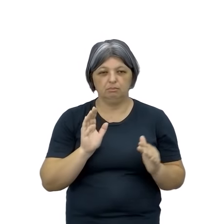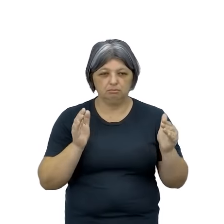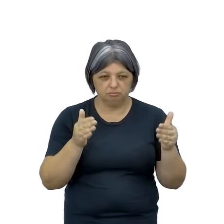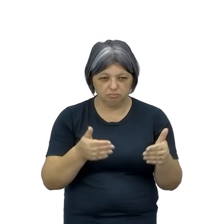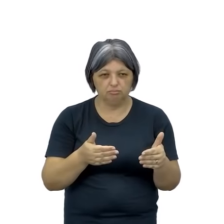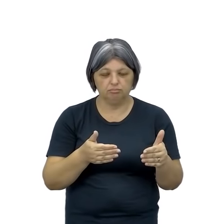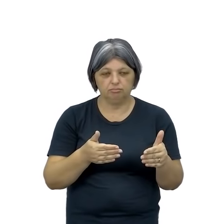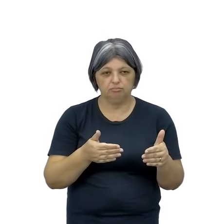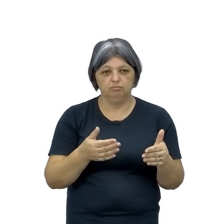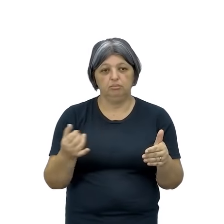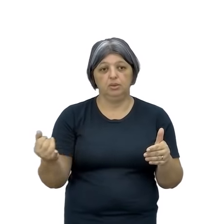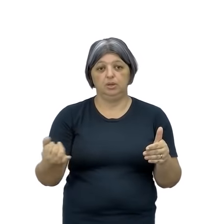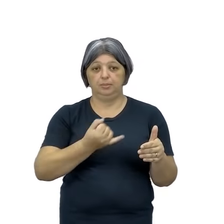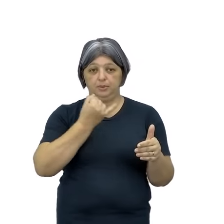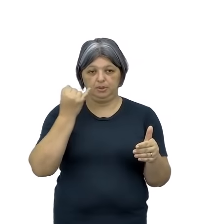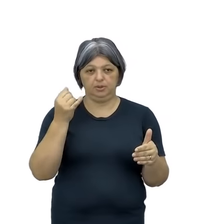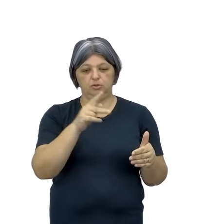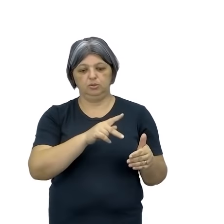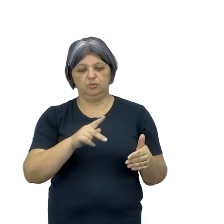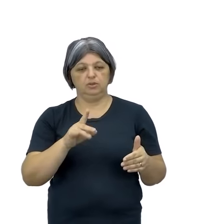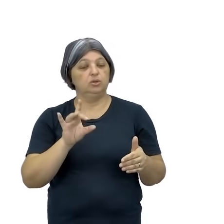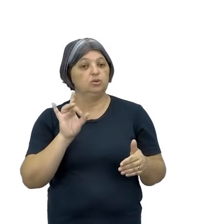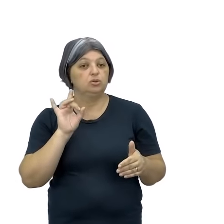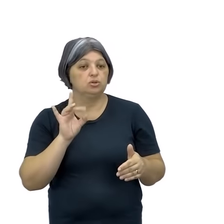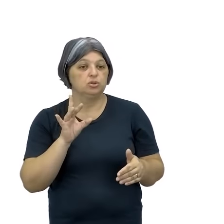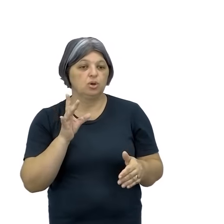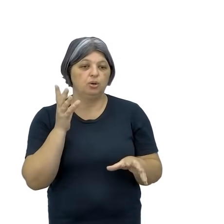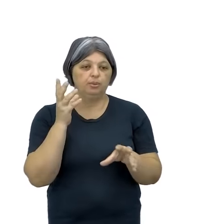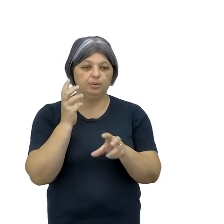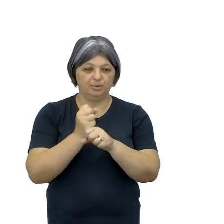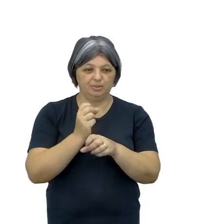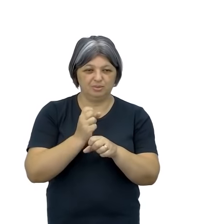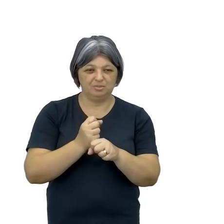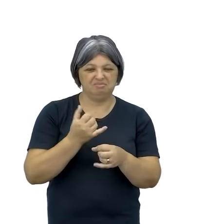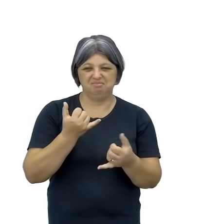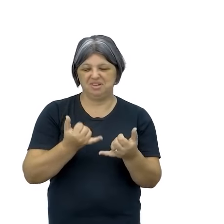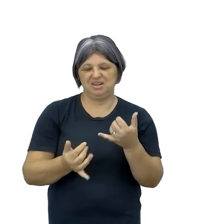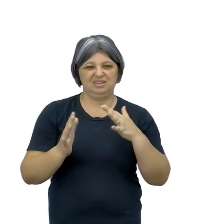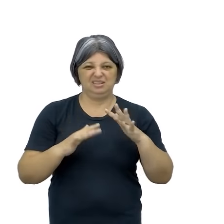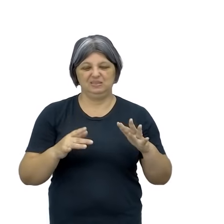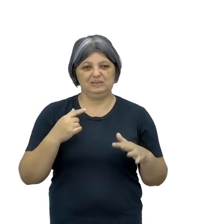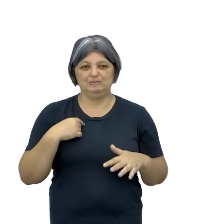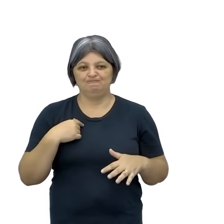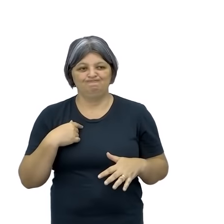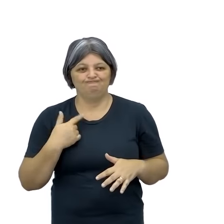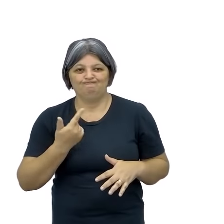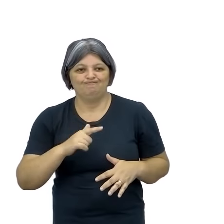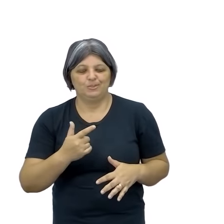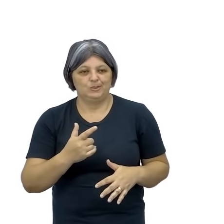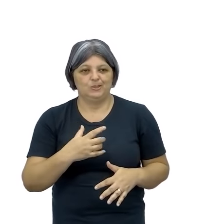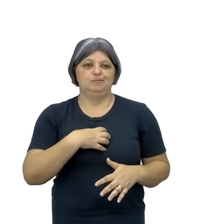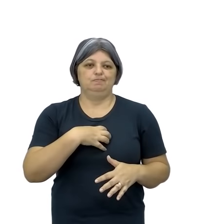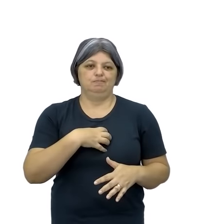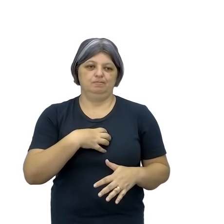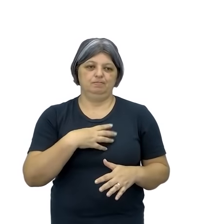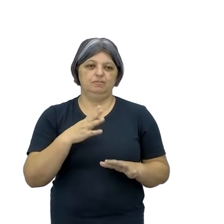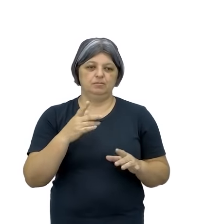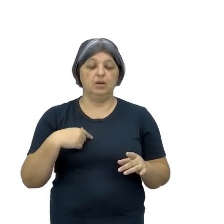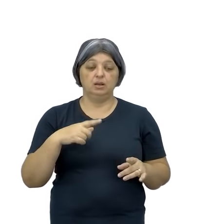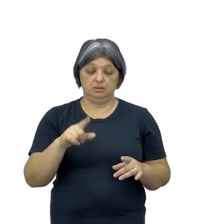do professor, não só para o número frio, né? Que número parece às vezes muito frio, mas eu tenho aqui como